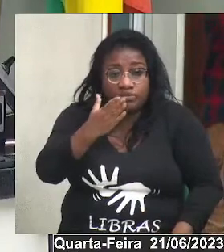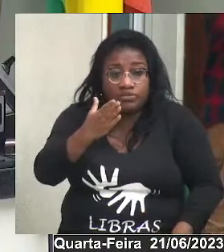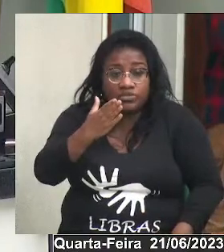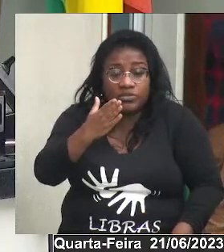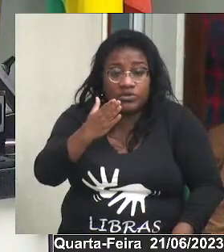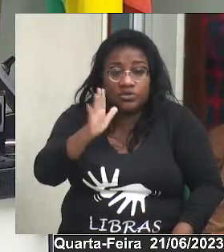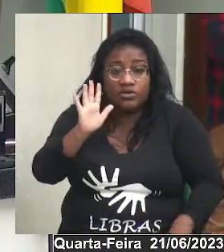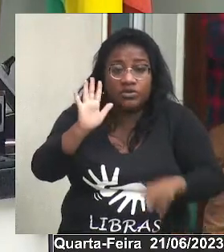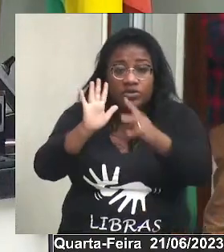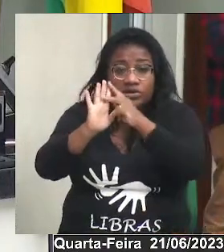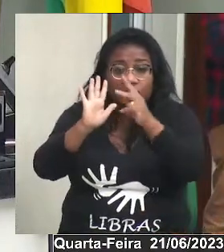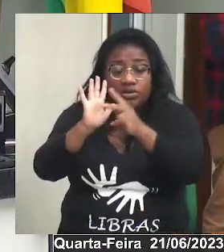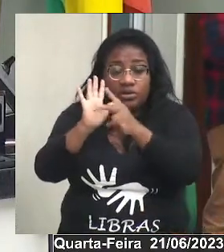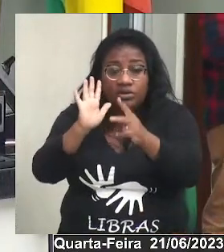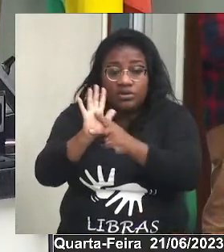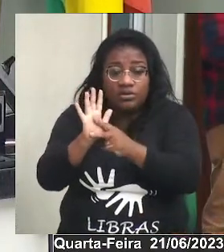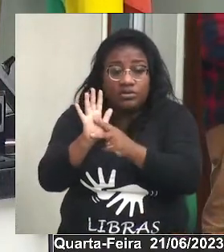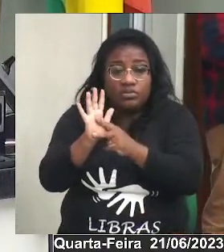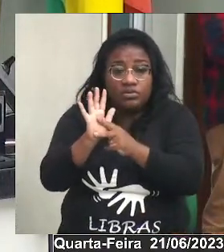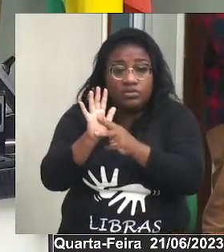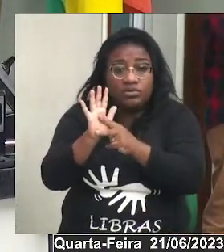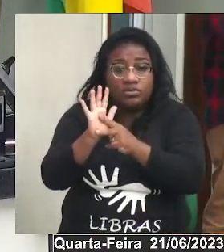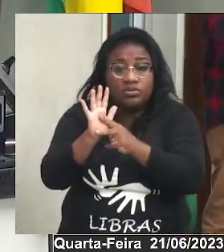tem esse vídeo aí, você tem? Conseguiu baixar?